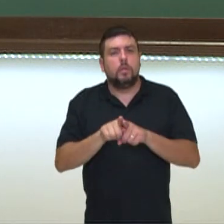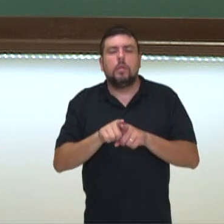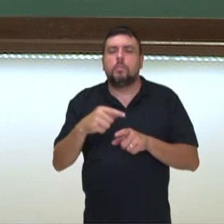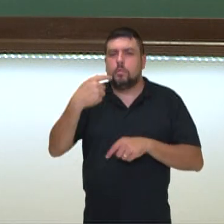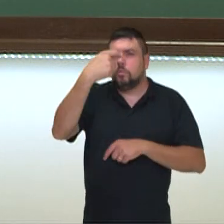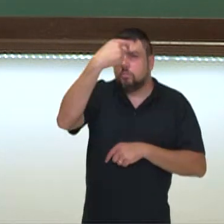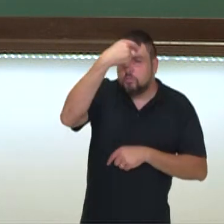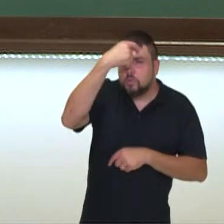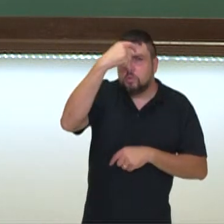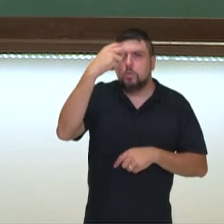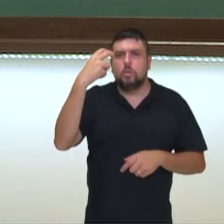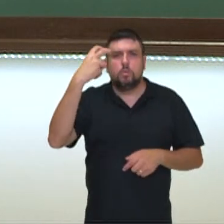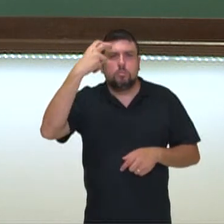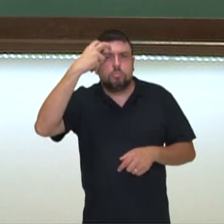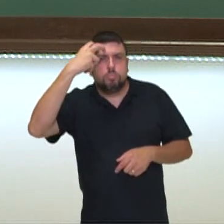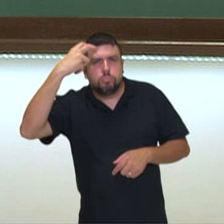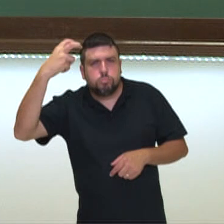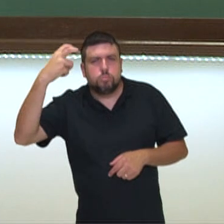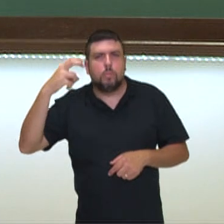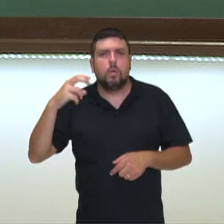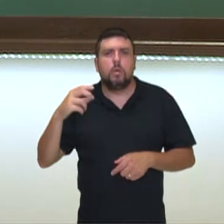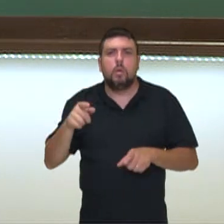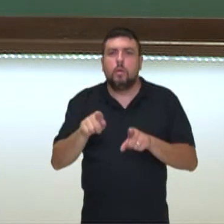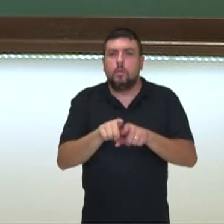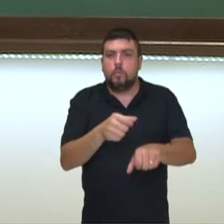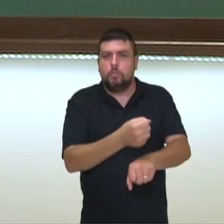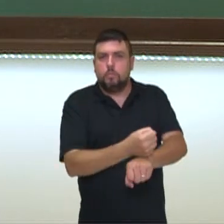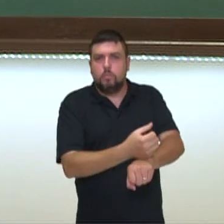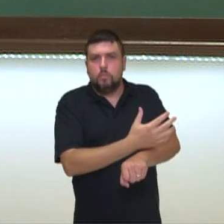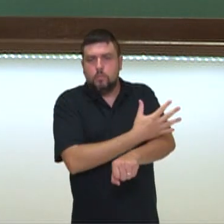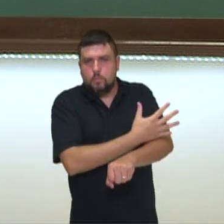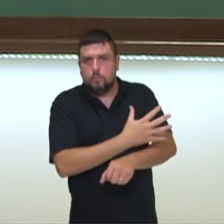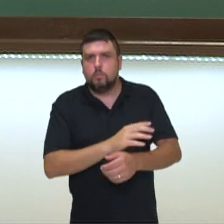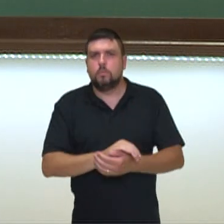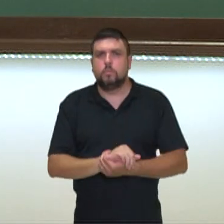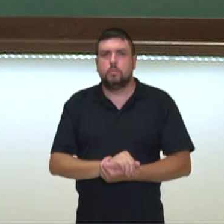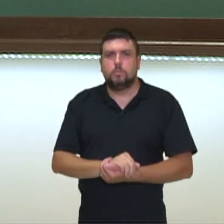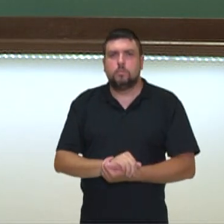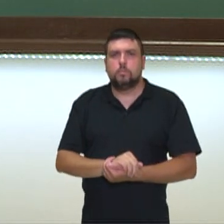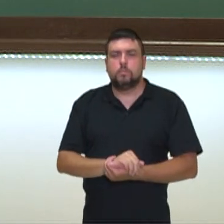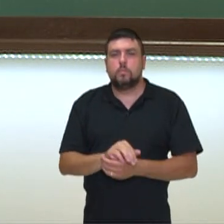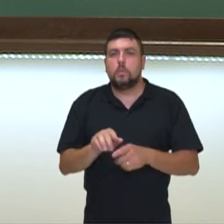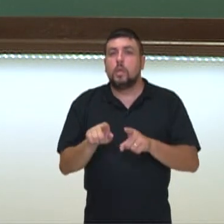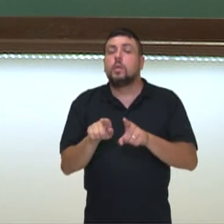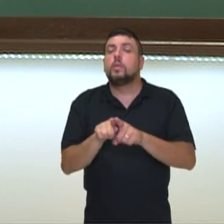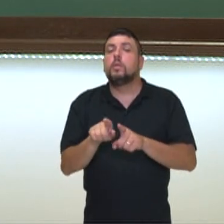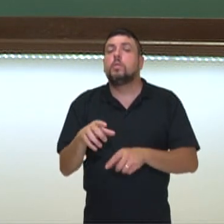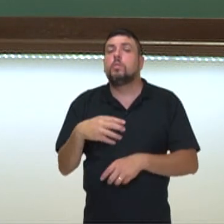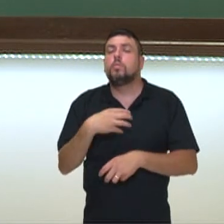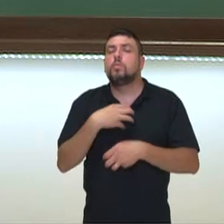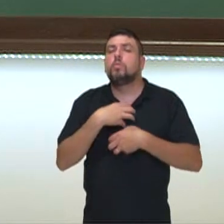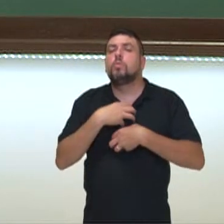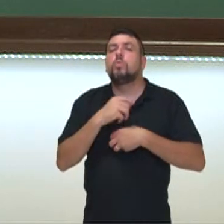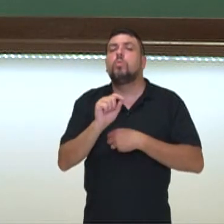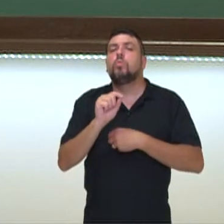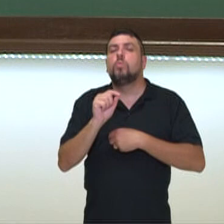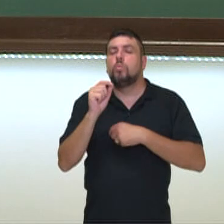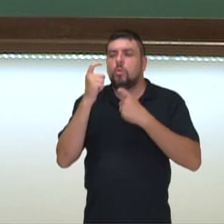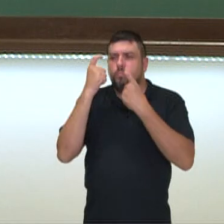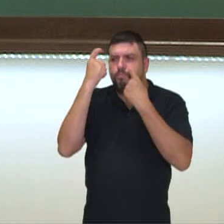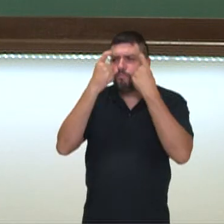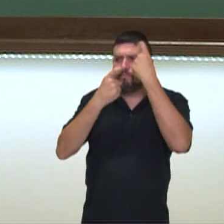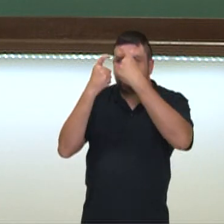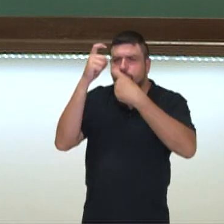cognitivo, intelectual, o aspecto emocional, né, e também essa questão dessa preocupação